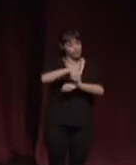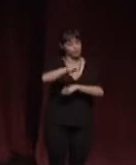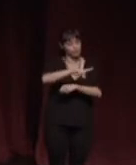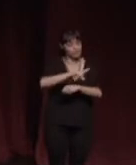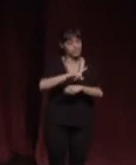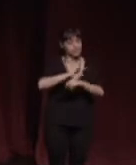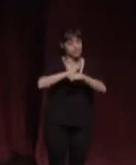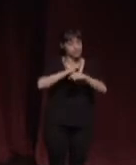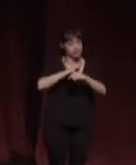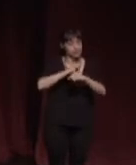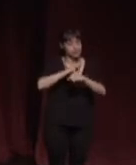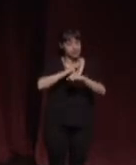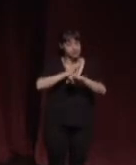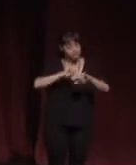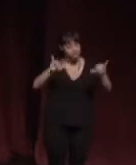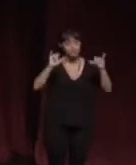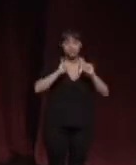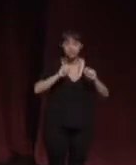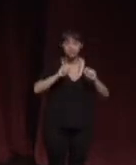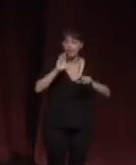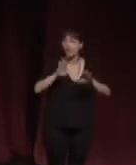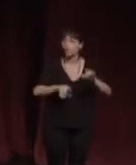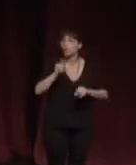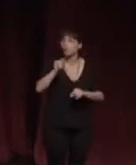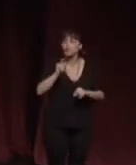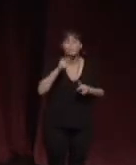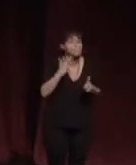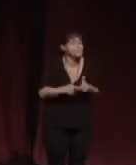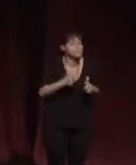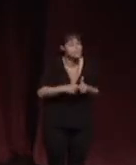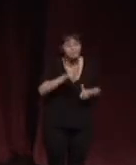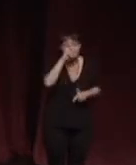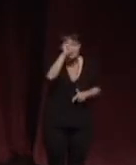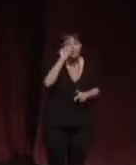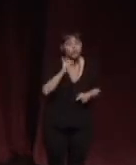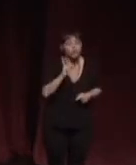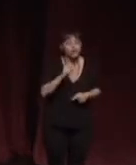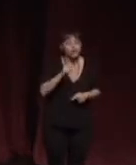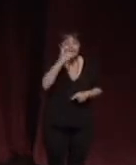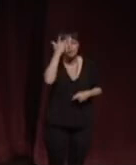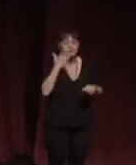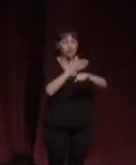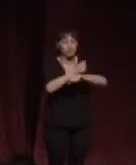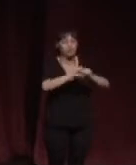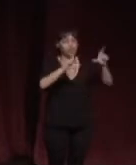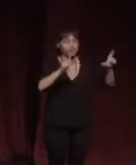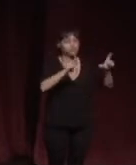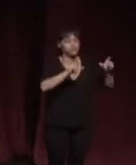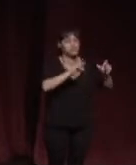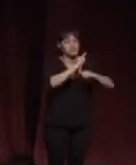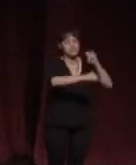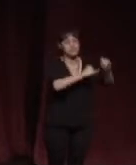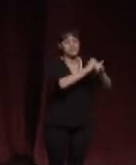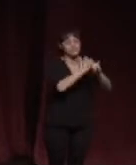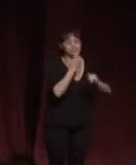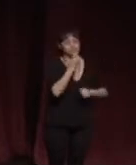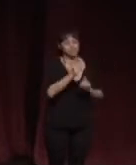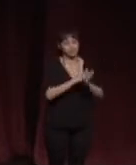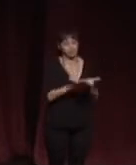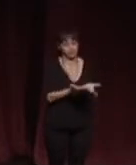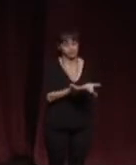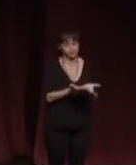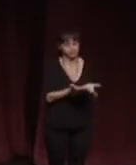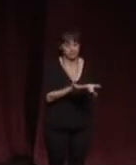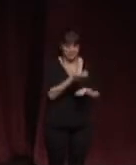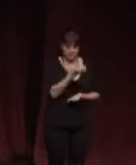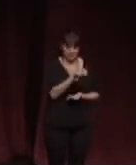que derivam do fato de que os pedidos são feitos através de um site. Então 60% das solicitações que chegam para a gente são da região mais